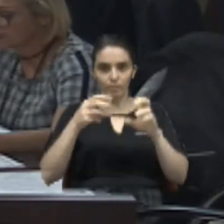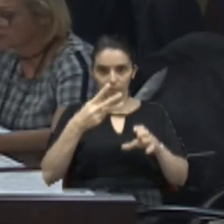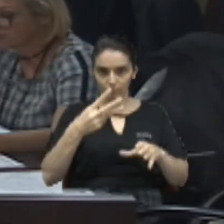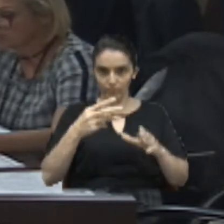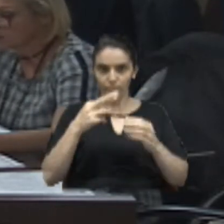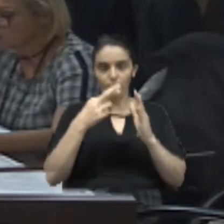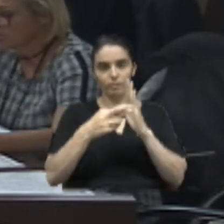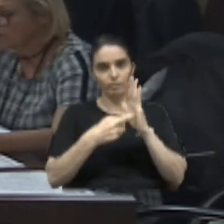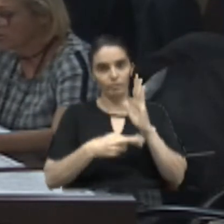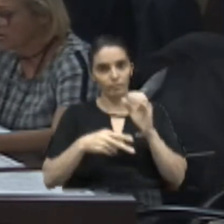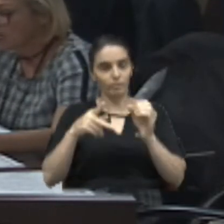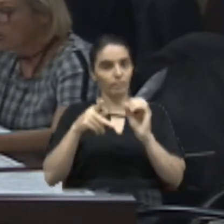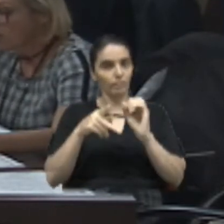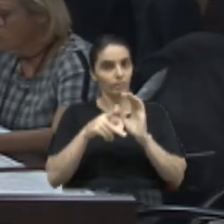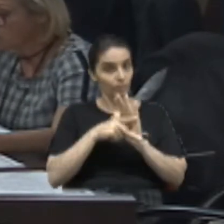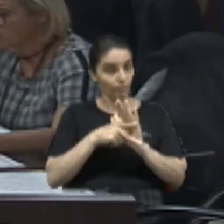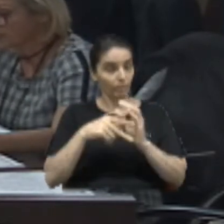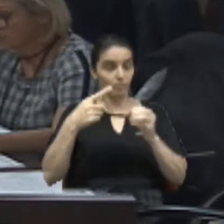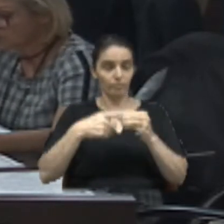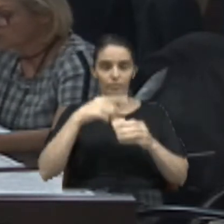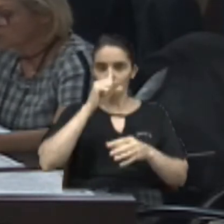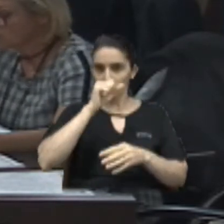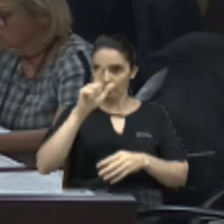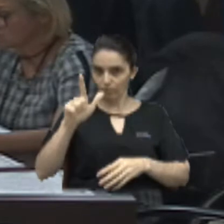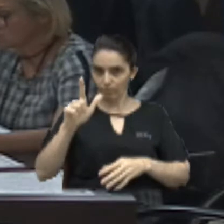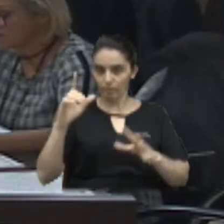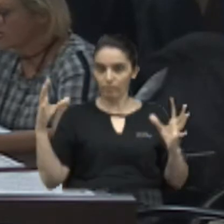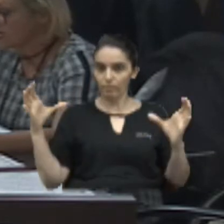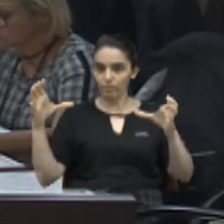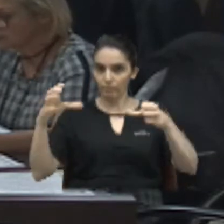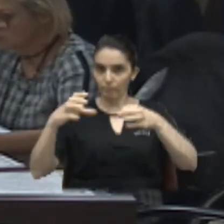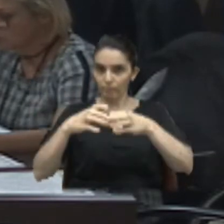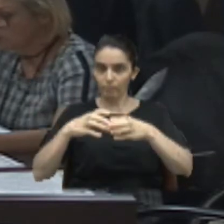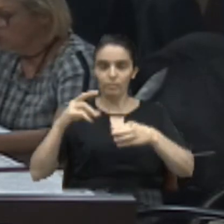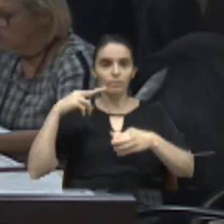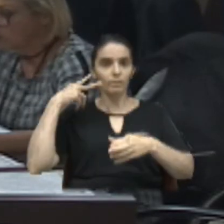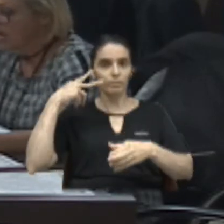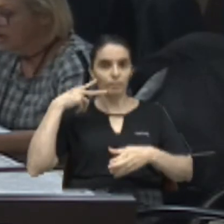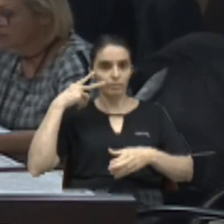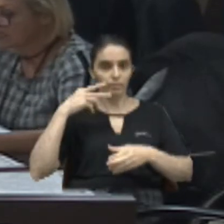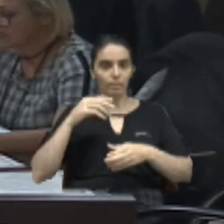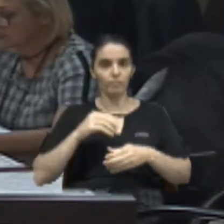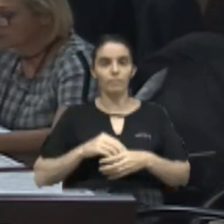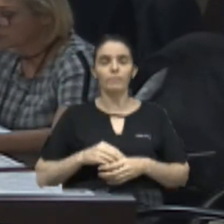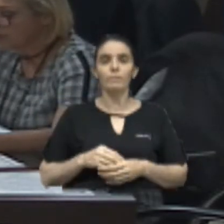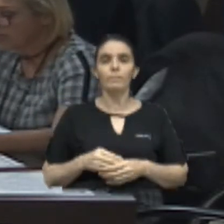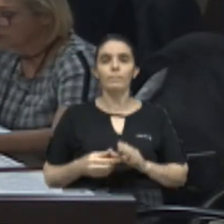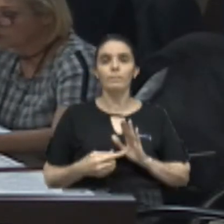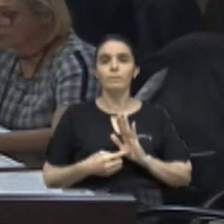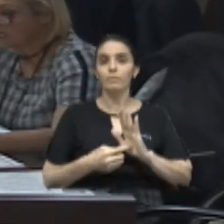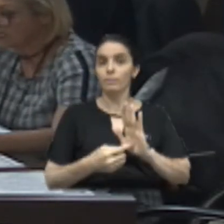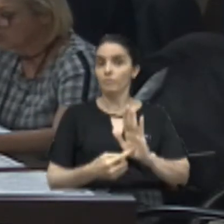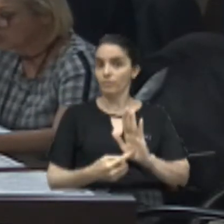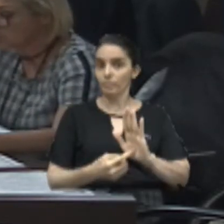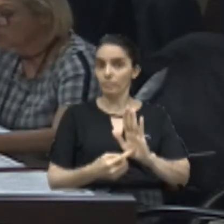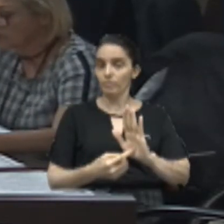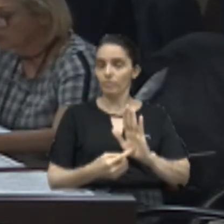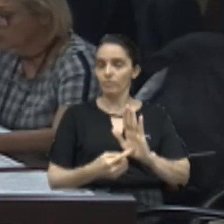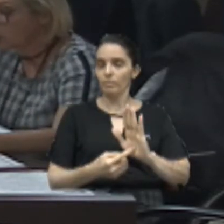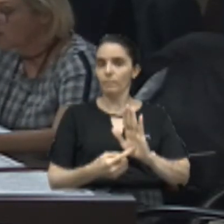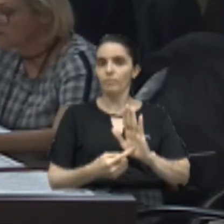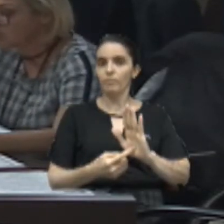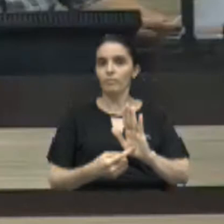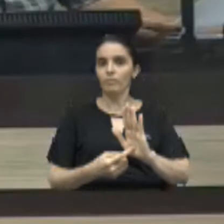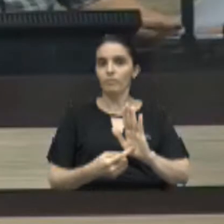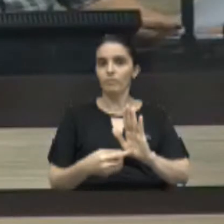da Câmara Municipal de Limeira, por consenso de todos os vereadores do bloco, apresenta por meio do presente